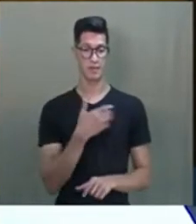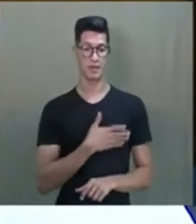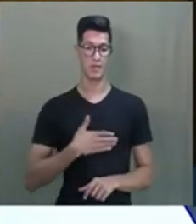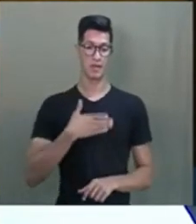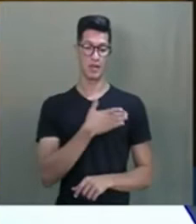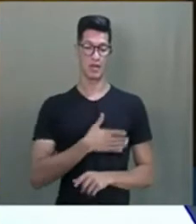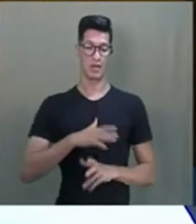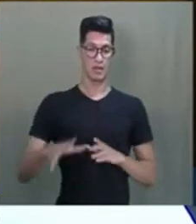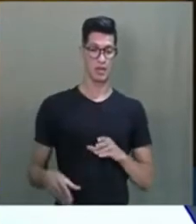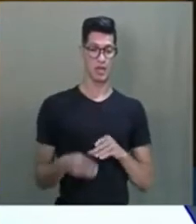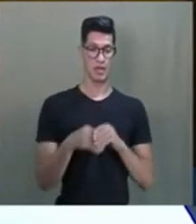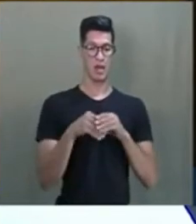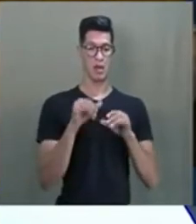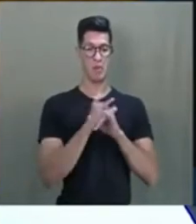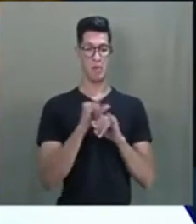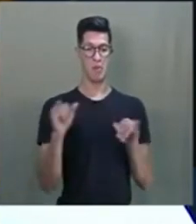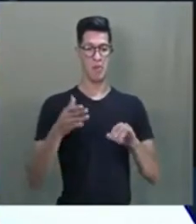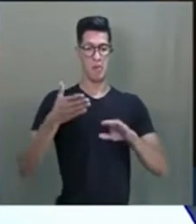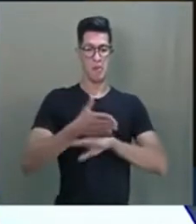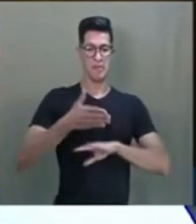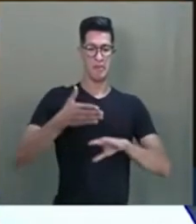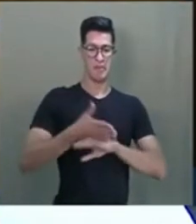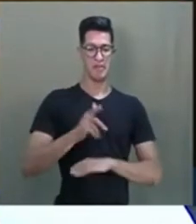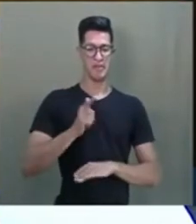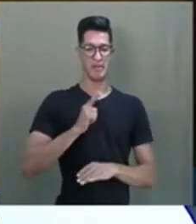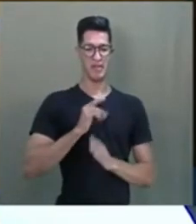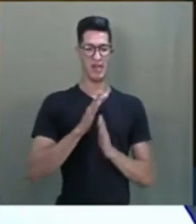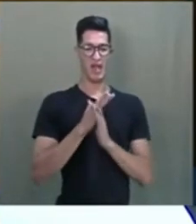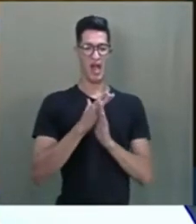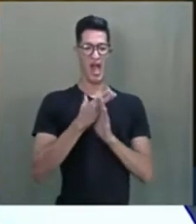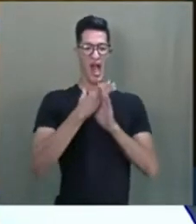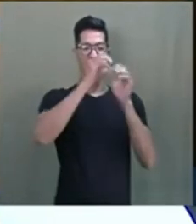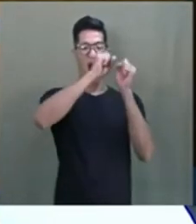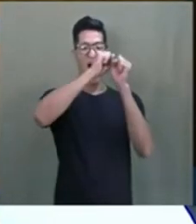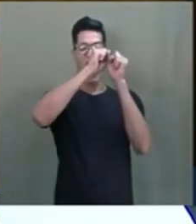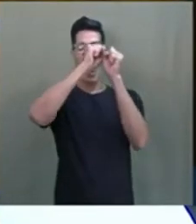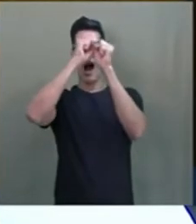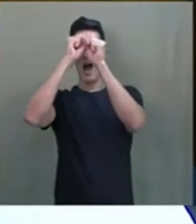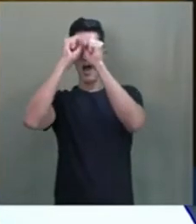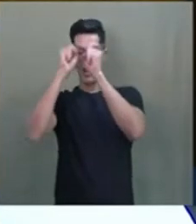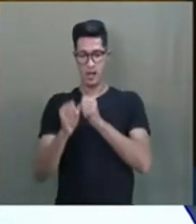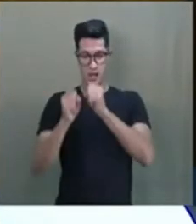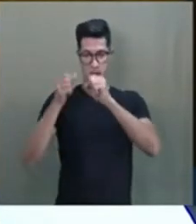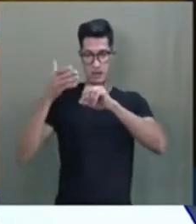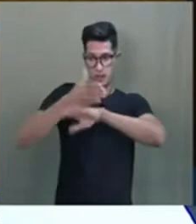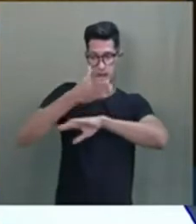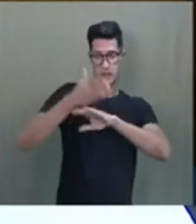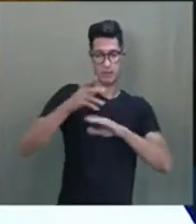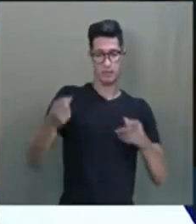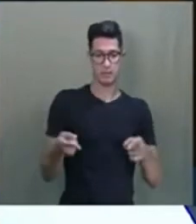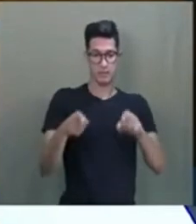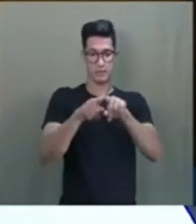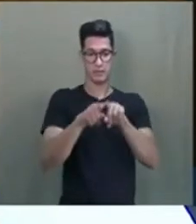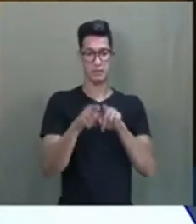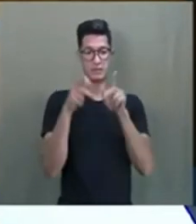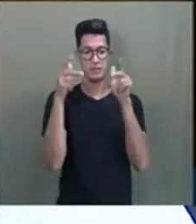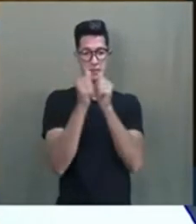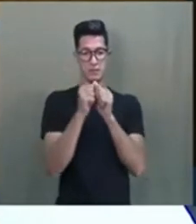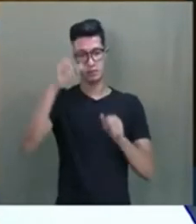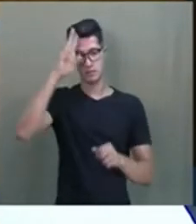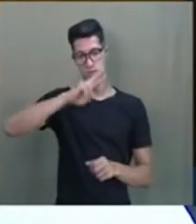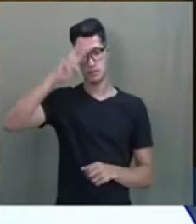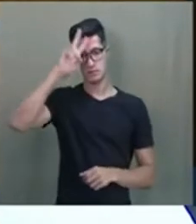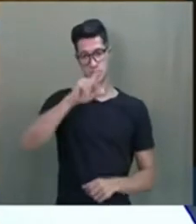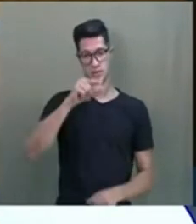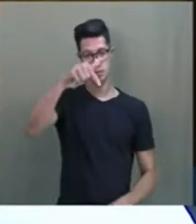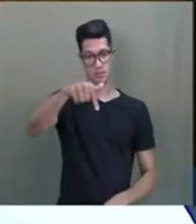de ressaltar a participação do Poder Legislativo no processo que culminou com o histórico